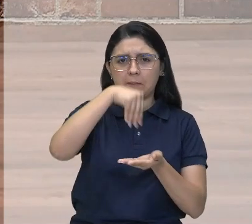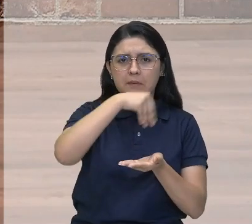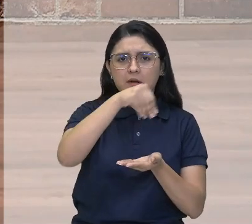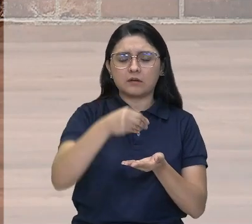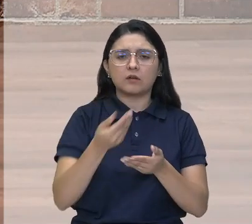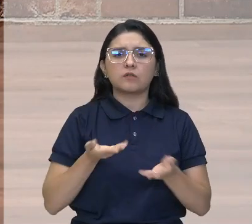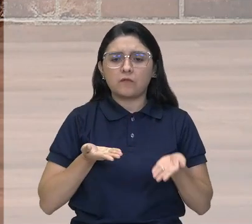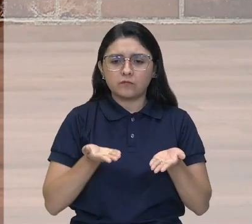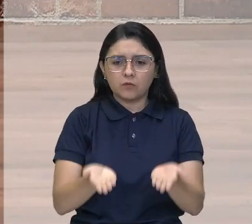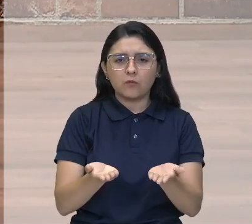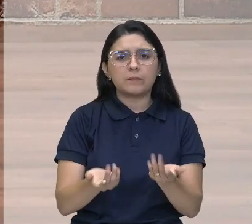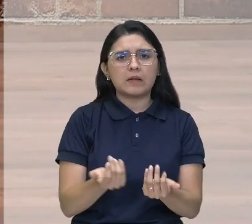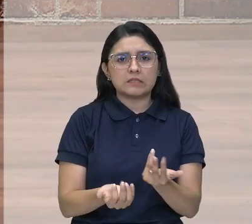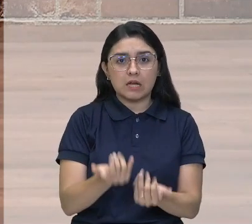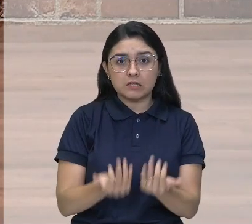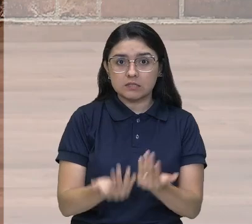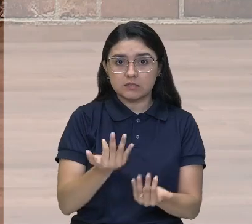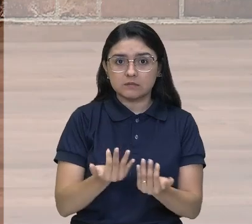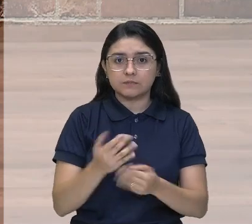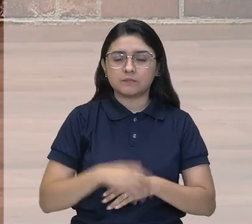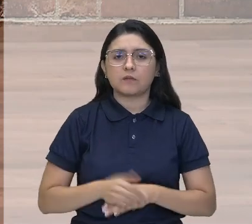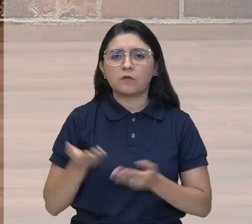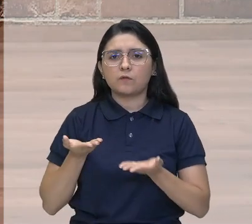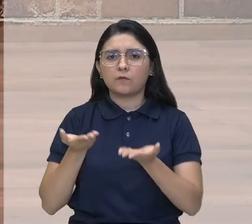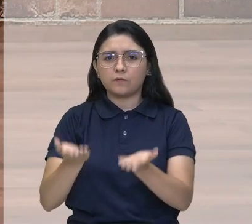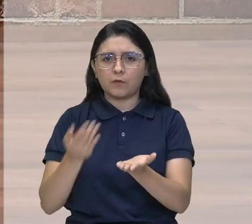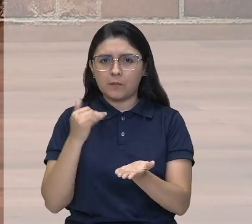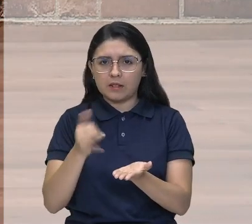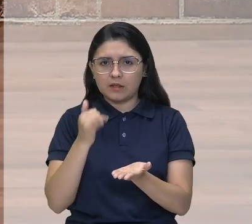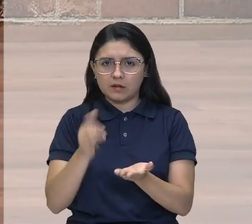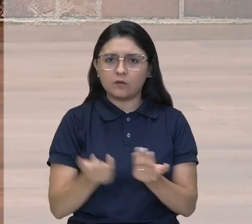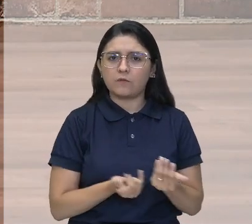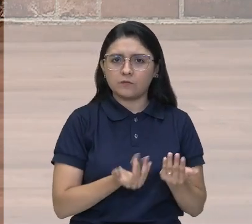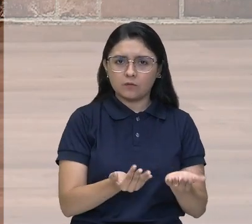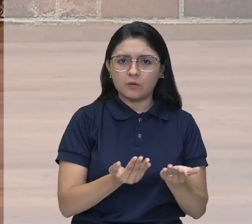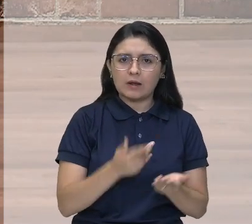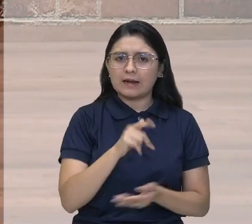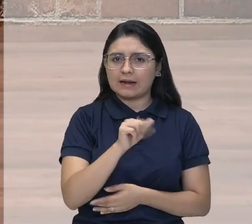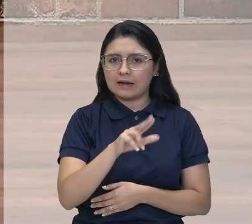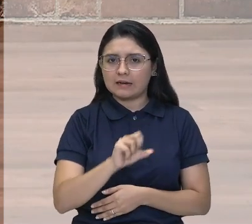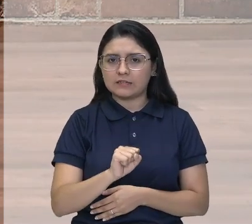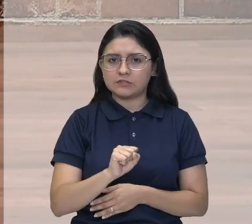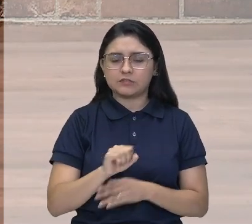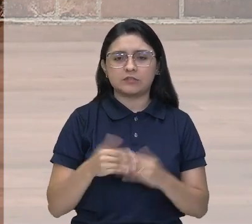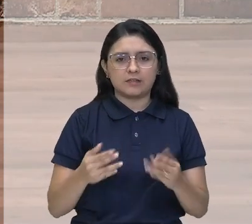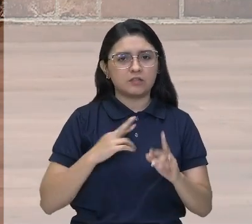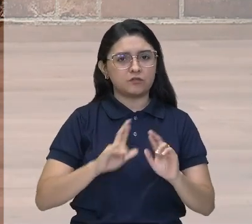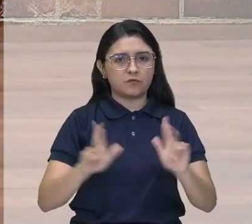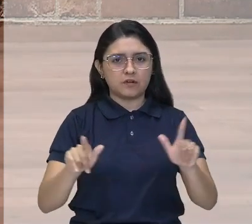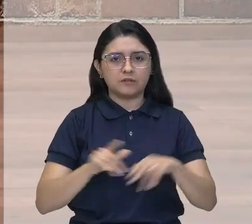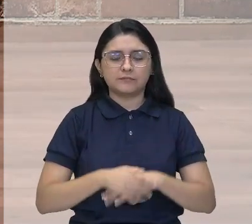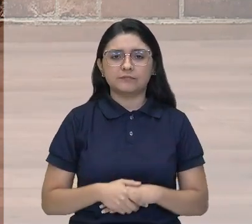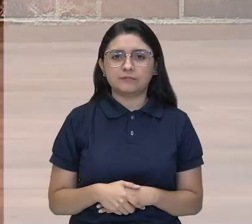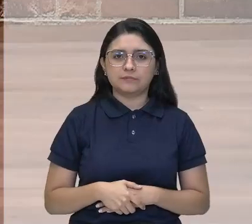para ser assado, Mas tu entendeu? fez ele no forno elétrico ou no forno a Não, gás no mesmo? forno elétrico. Também faz diferença.